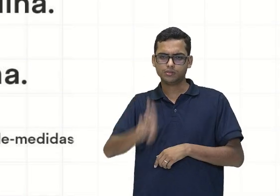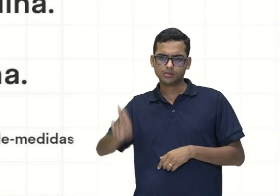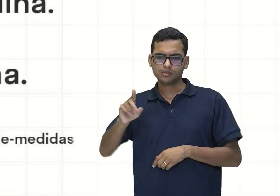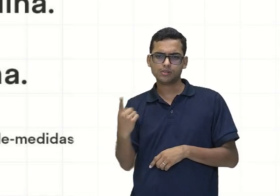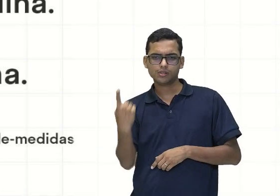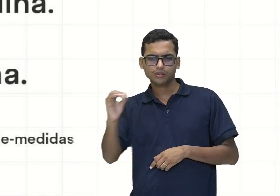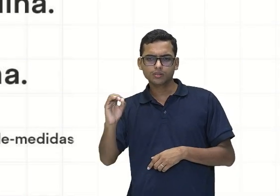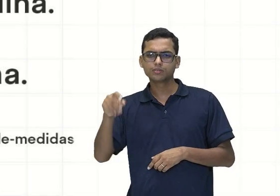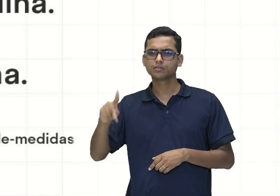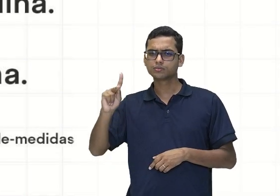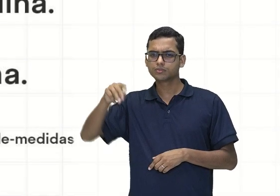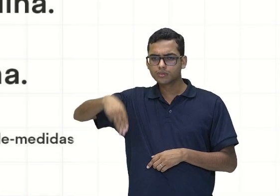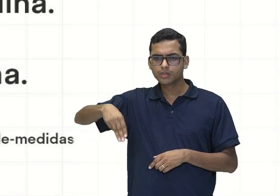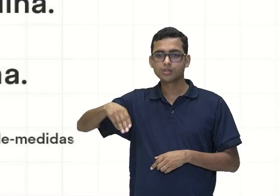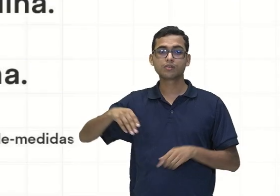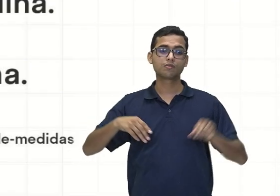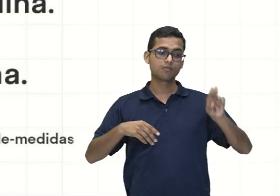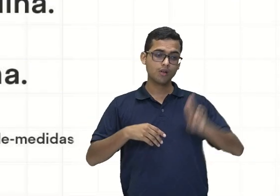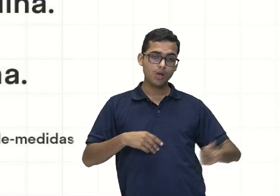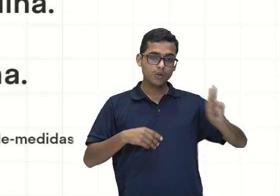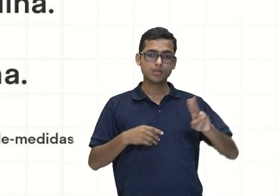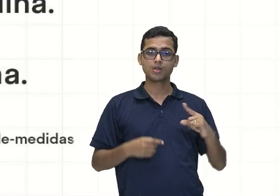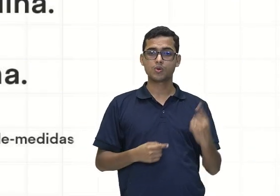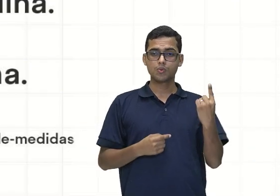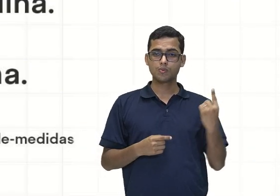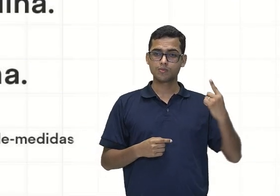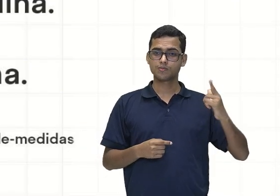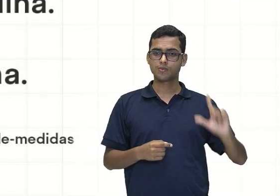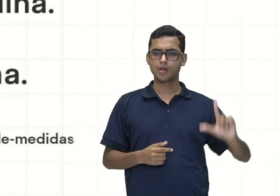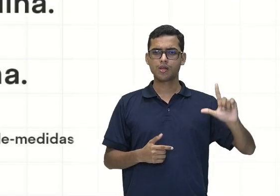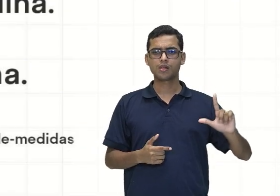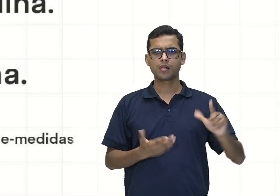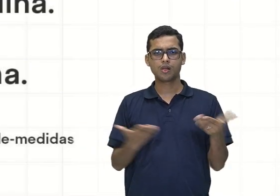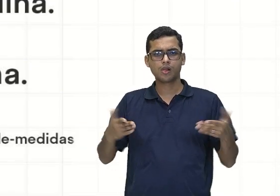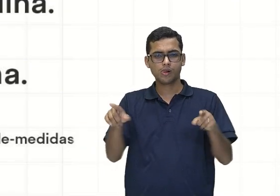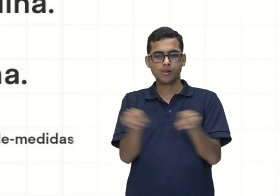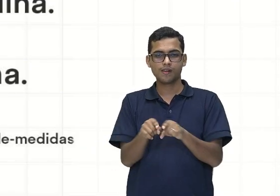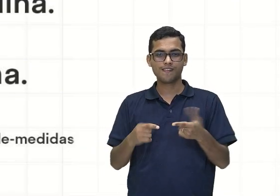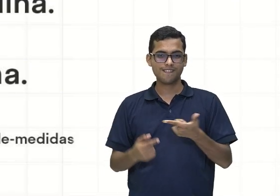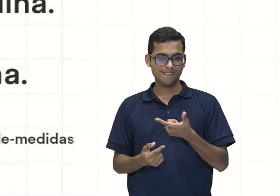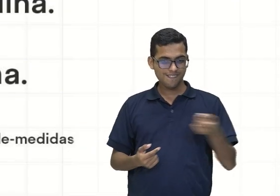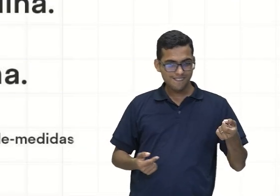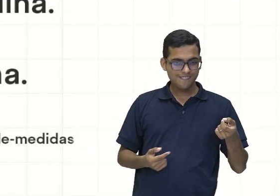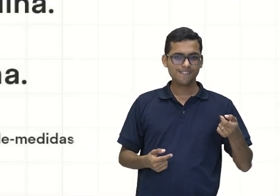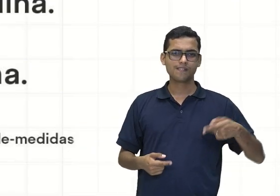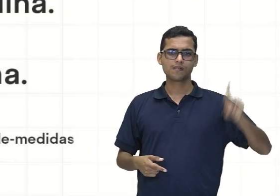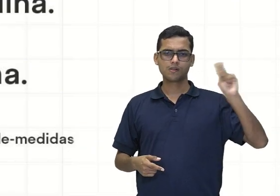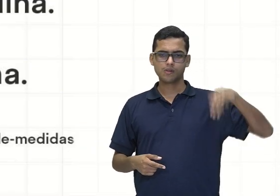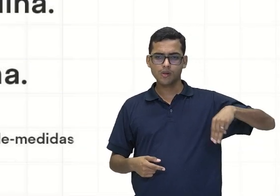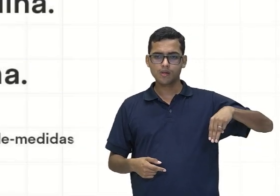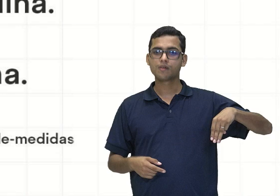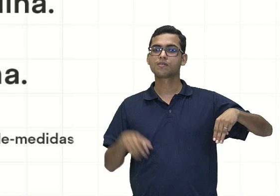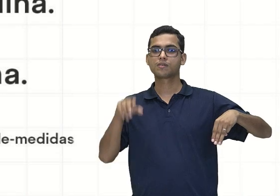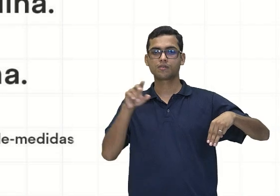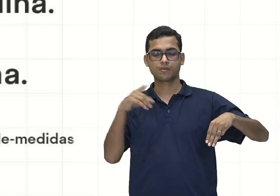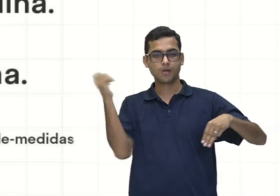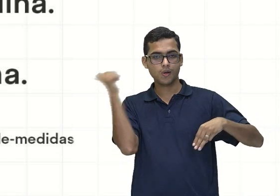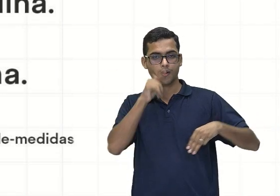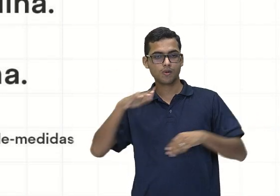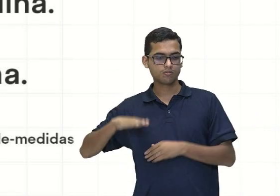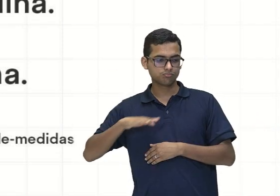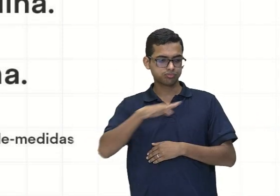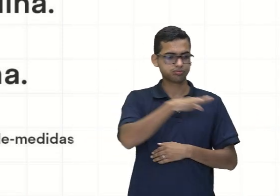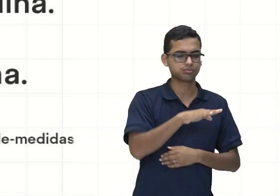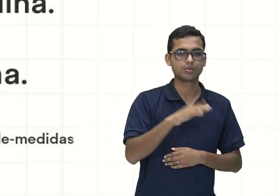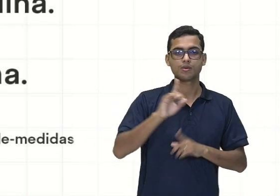vai gastar 1 litro. Quando ele chegar em 20, ele já vai ter andado mais 10, então ele gastou